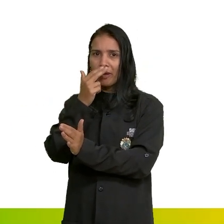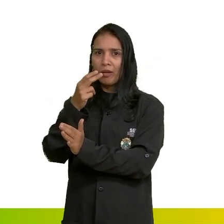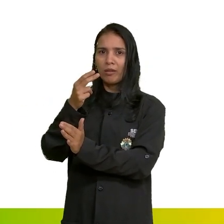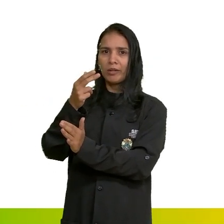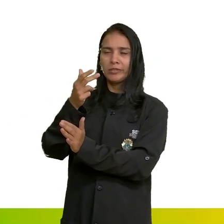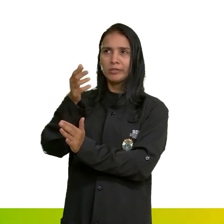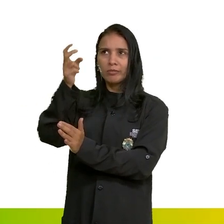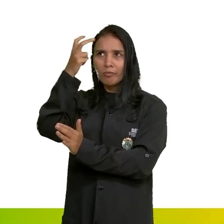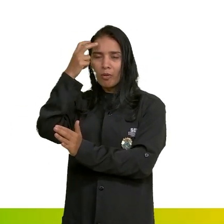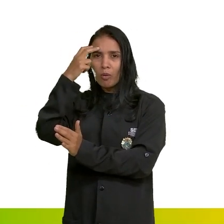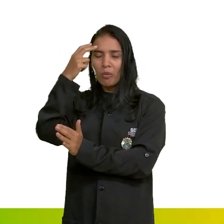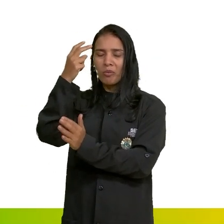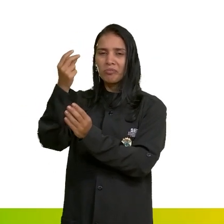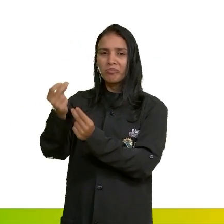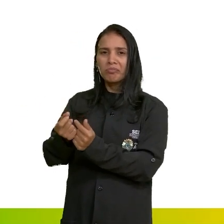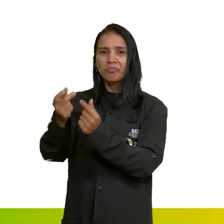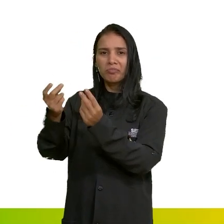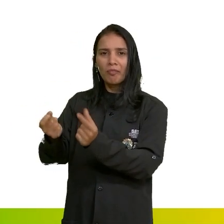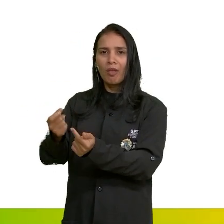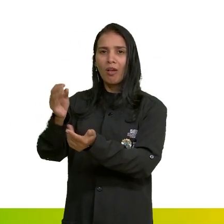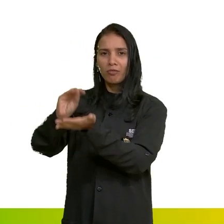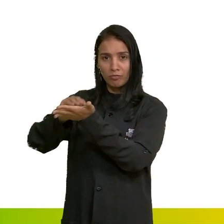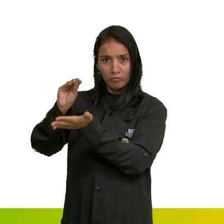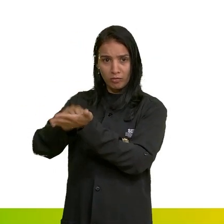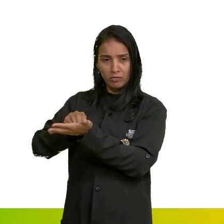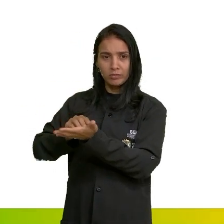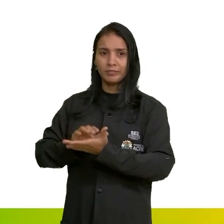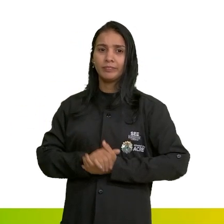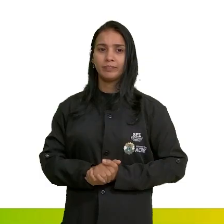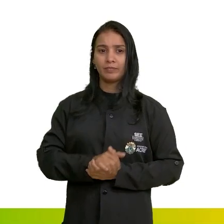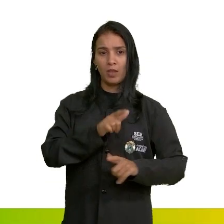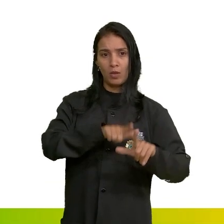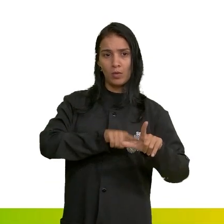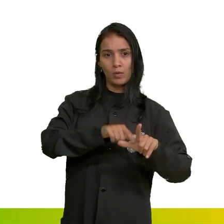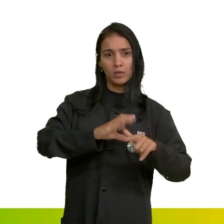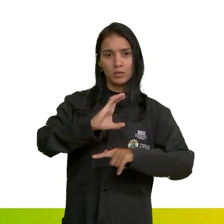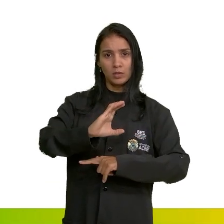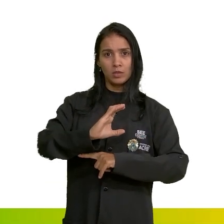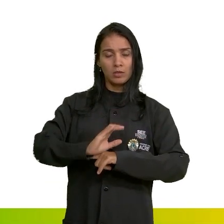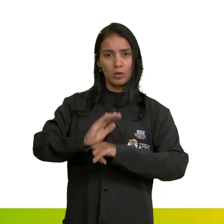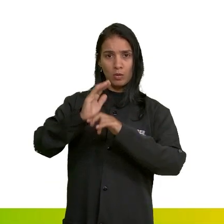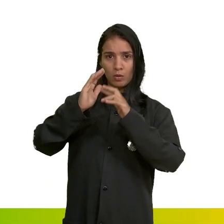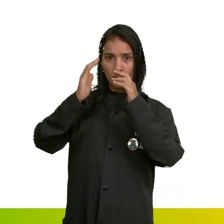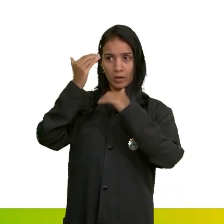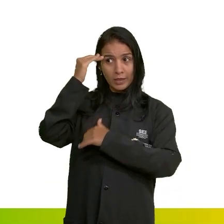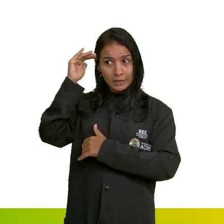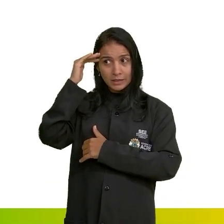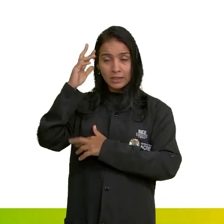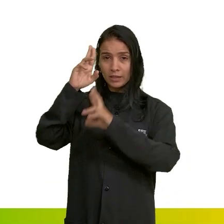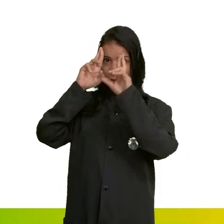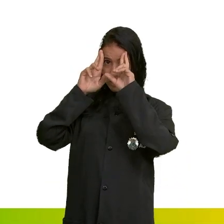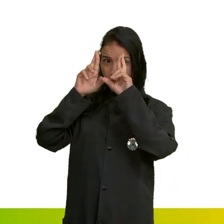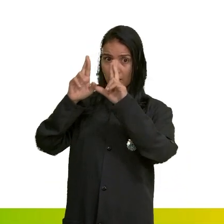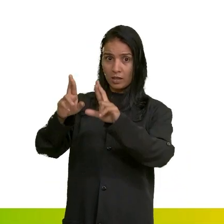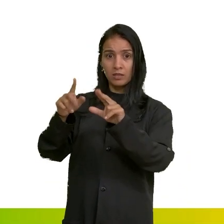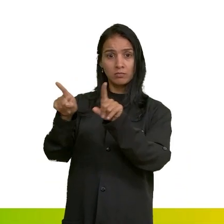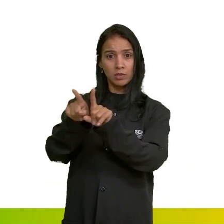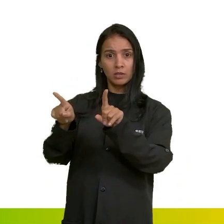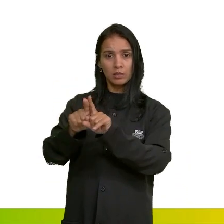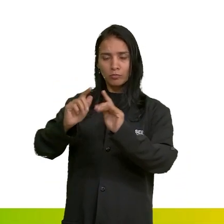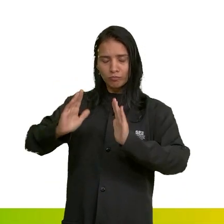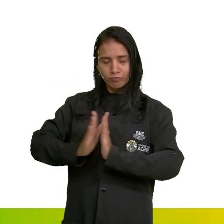Letra C. Compreender e respeitar os rituais de outra cultura, mesmo que sejam distintos dos